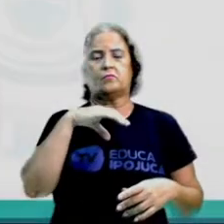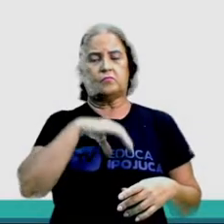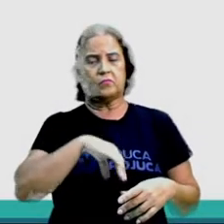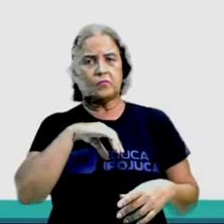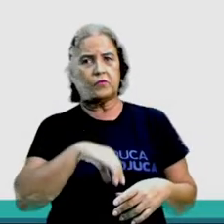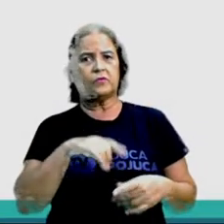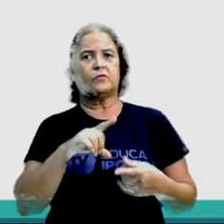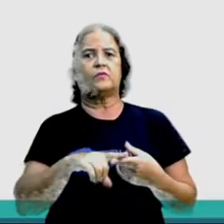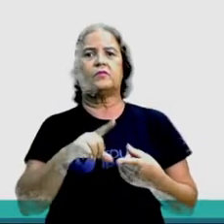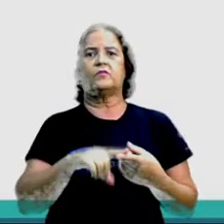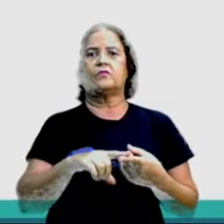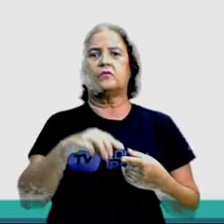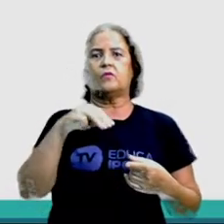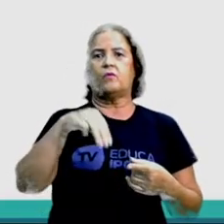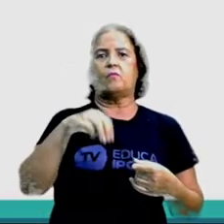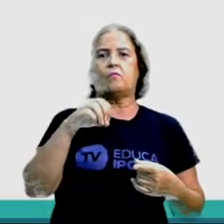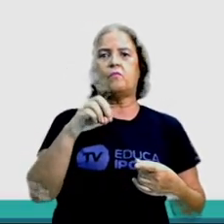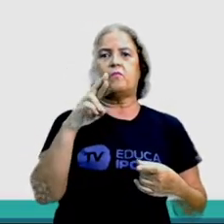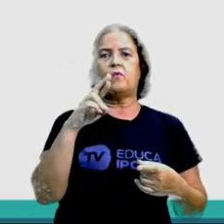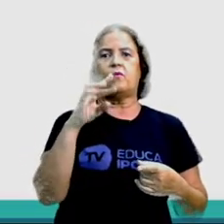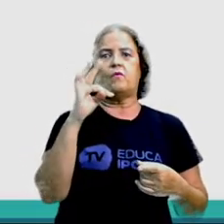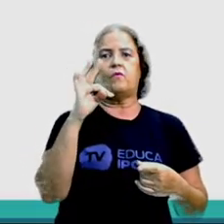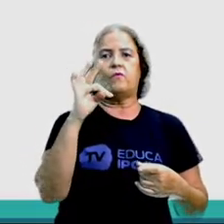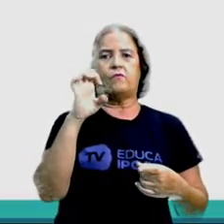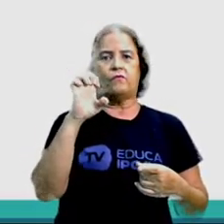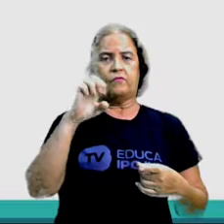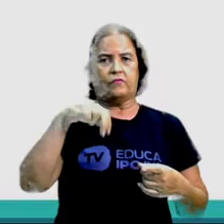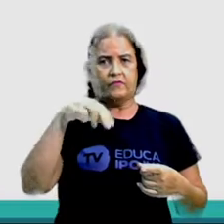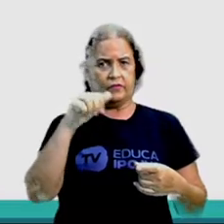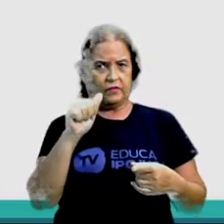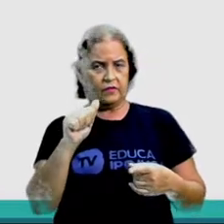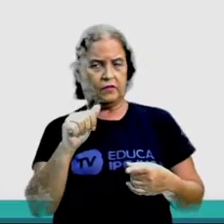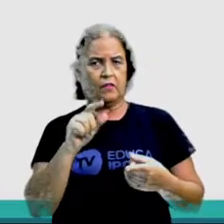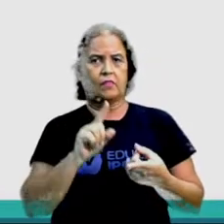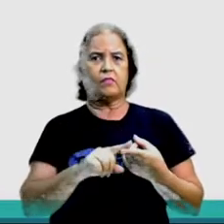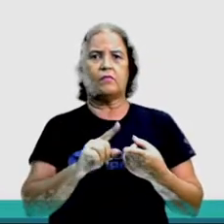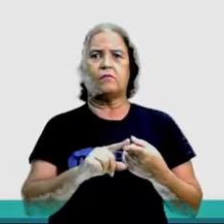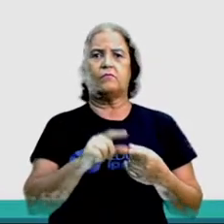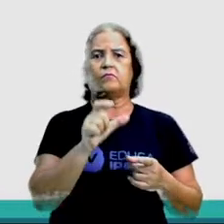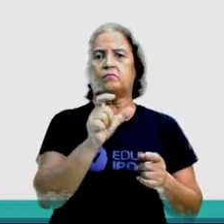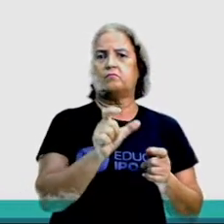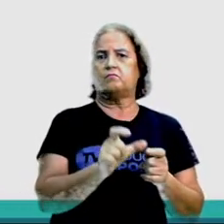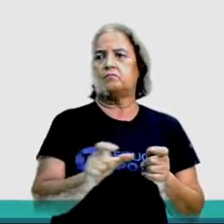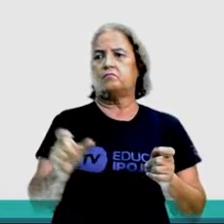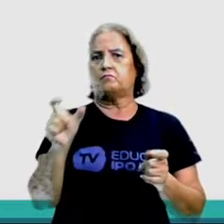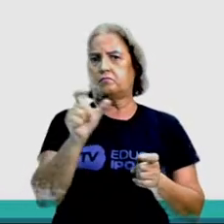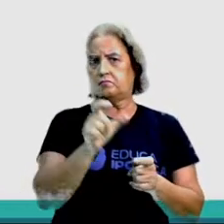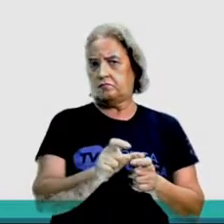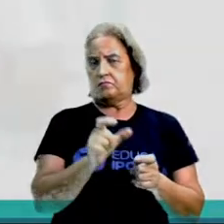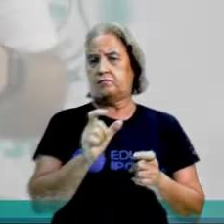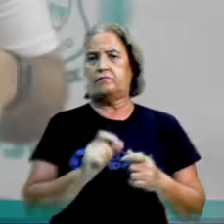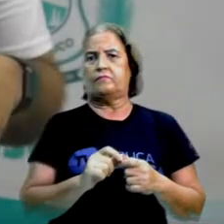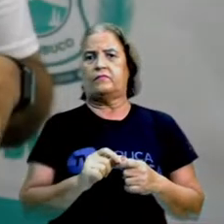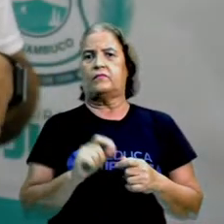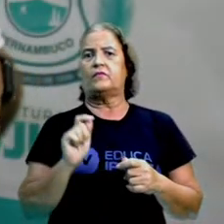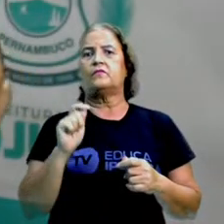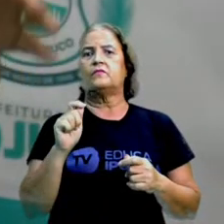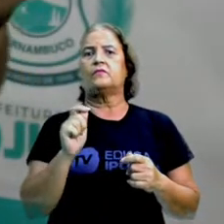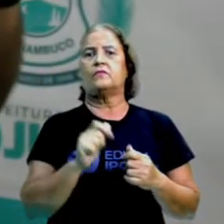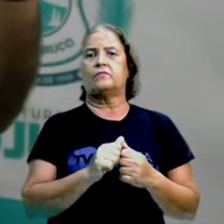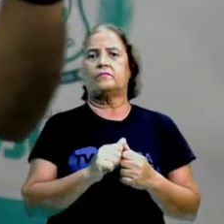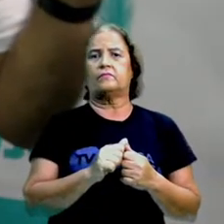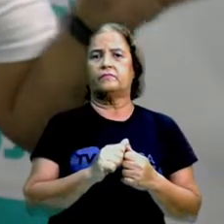os morfemas, também conhecidos como os afixos, certo? O que são os